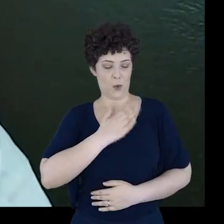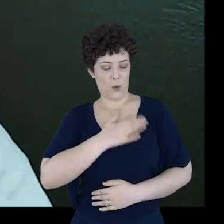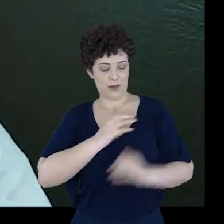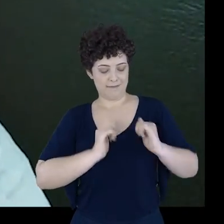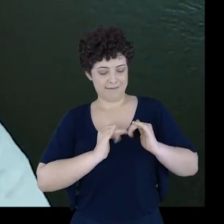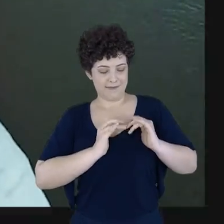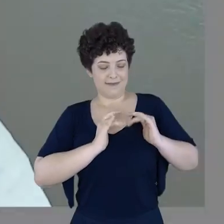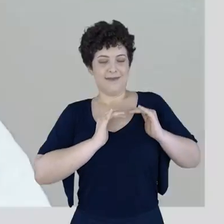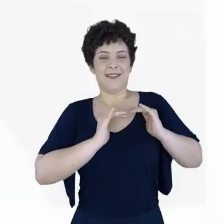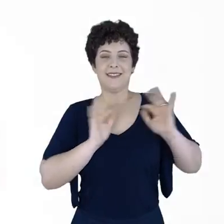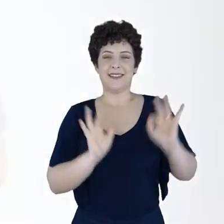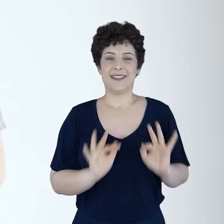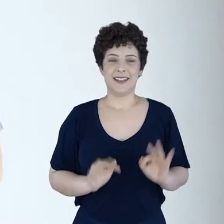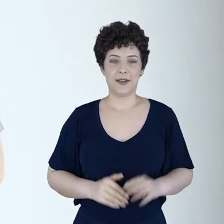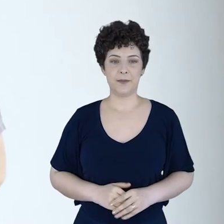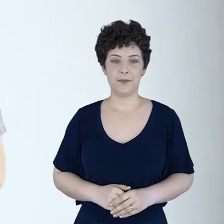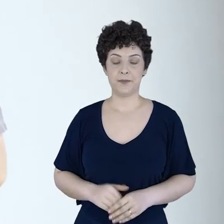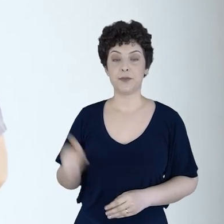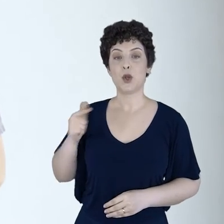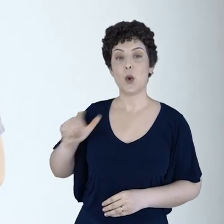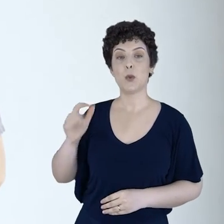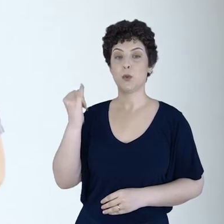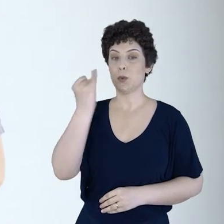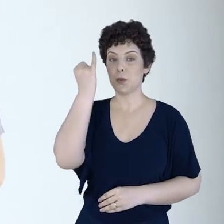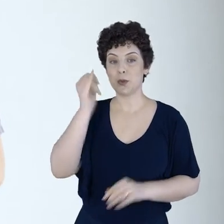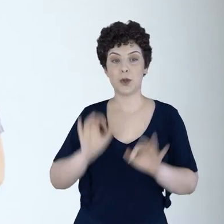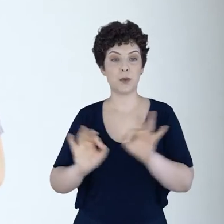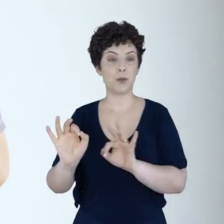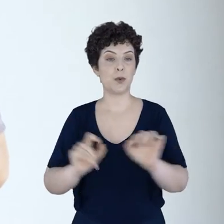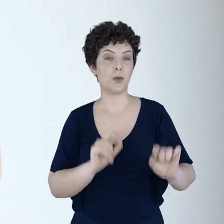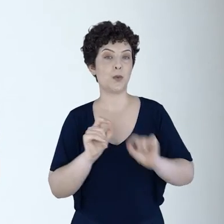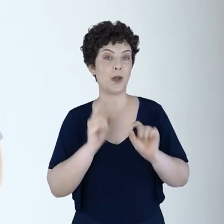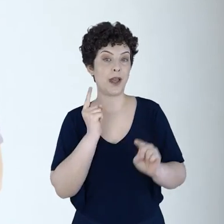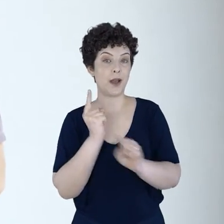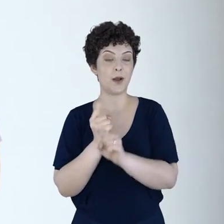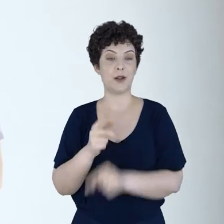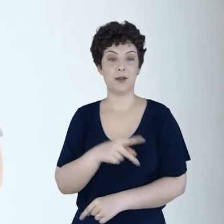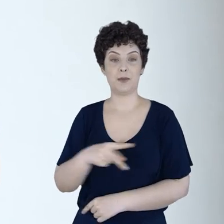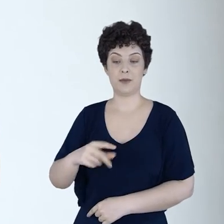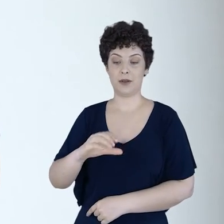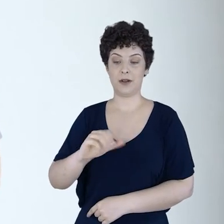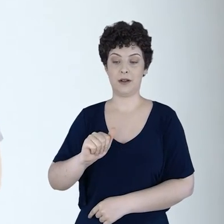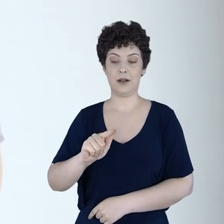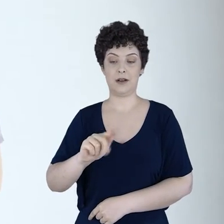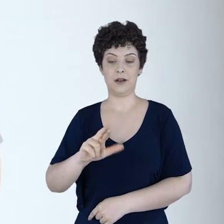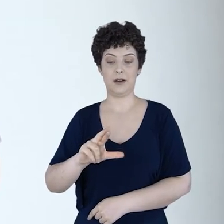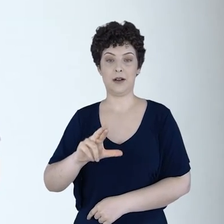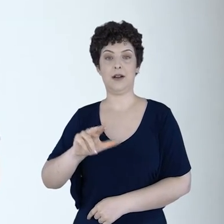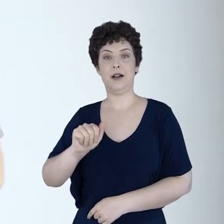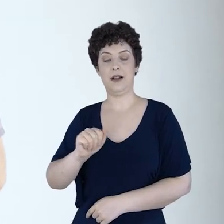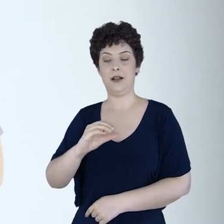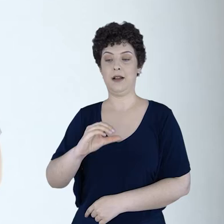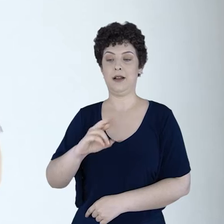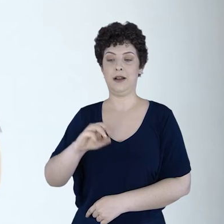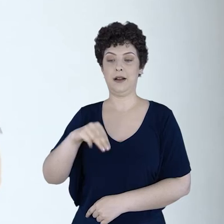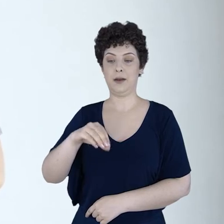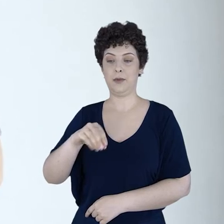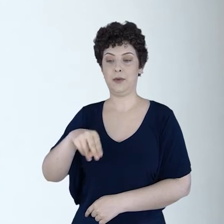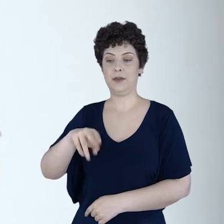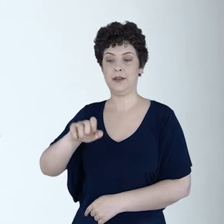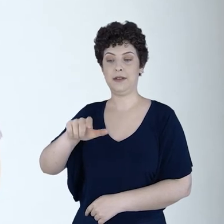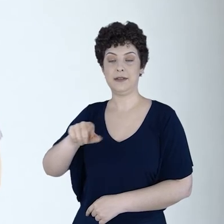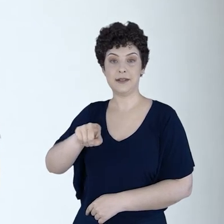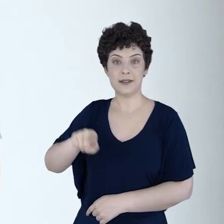fica gigante. Uma outra coisa importante para o projeto. Entrelaça os dedos. Foi um encontro com a professora Carla Cremones, que é